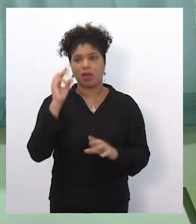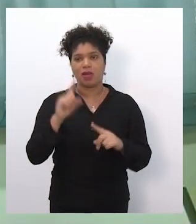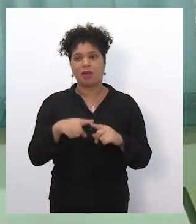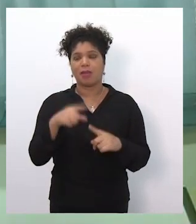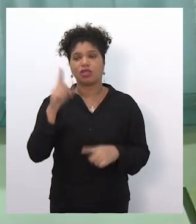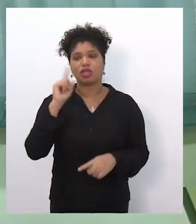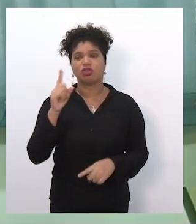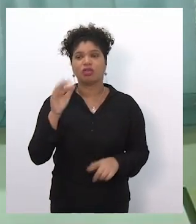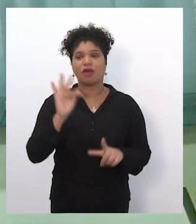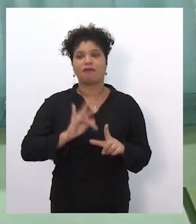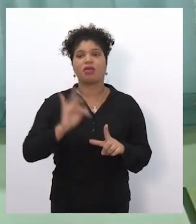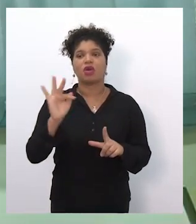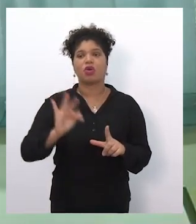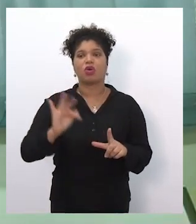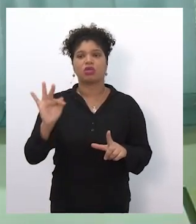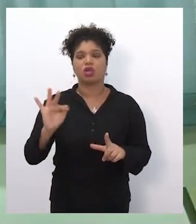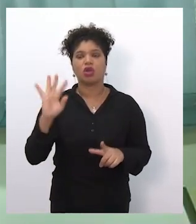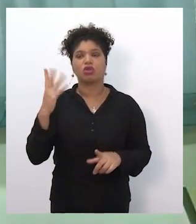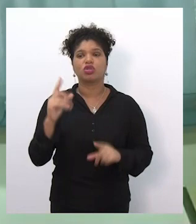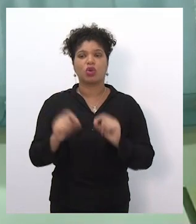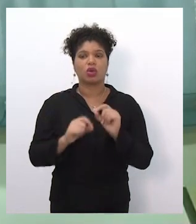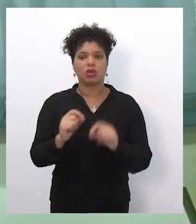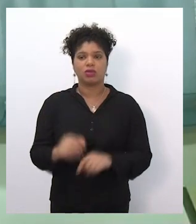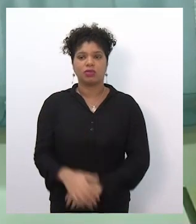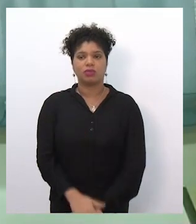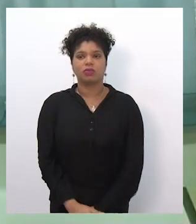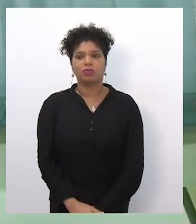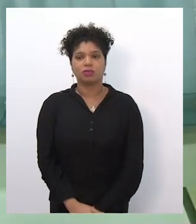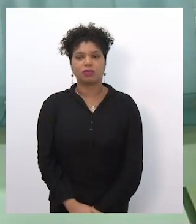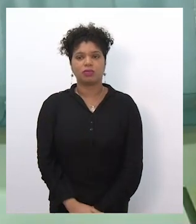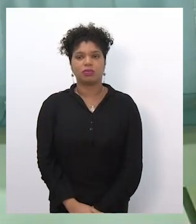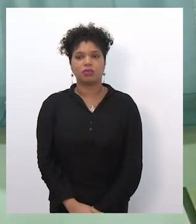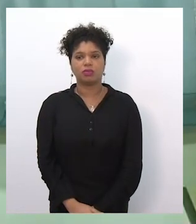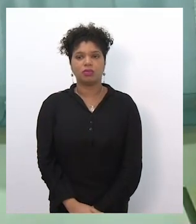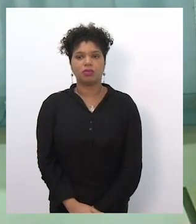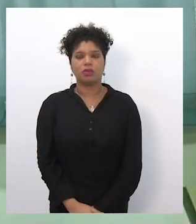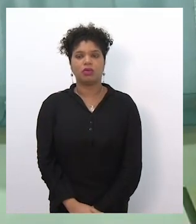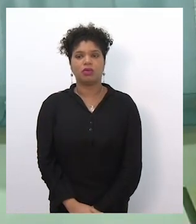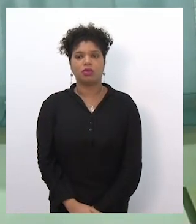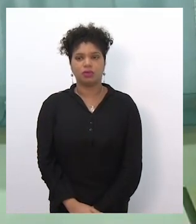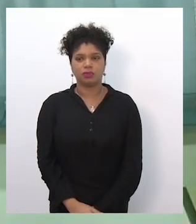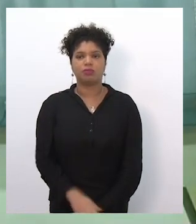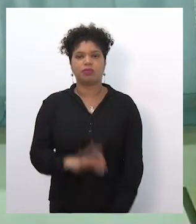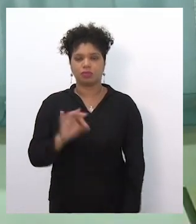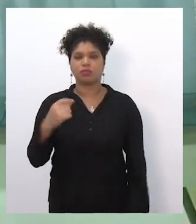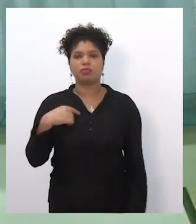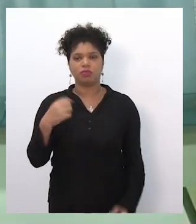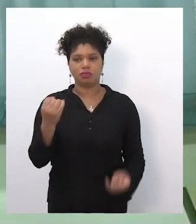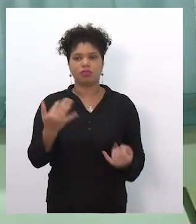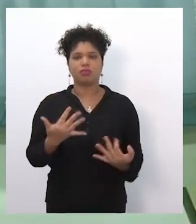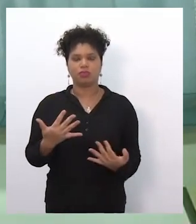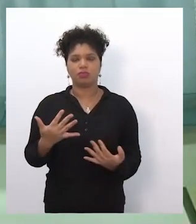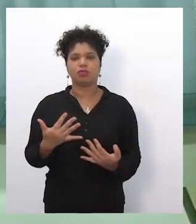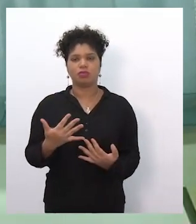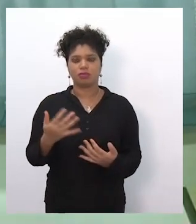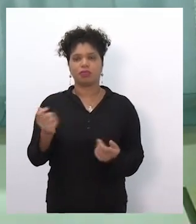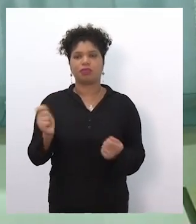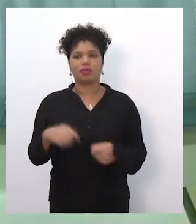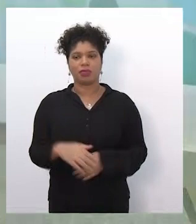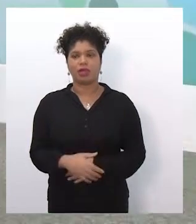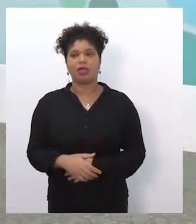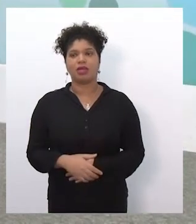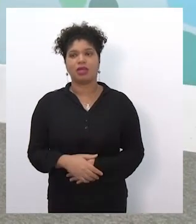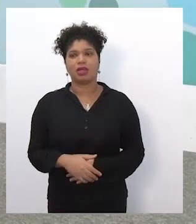atentei à frequência? O que pode acontecer? Felipe, você perfeito, deixa eu responder. Gente? Vamos lá. O que